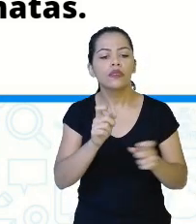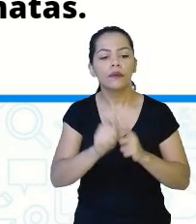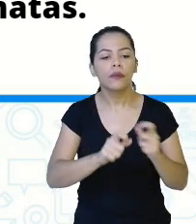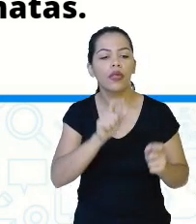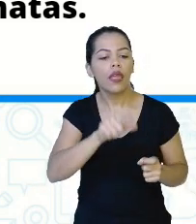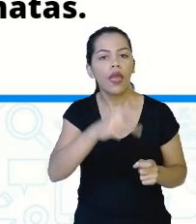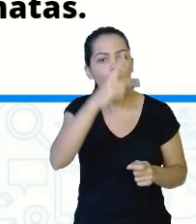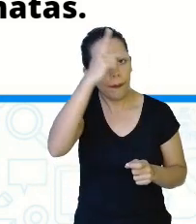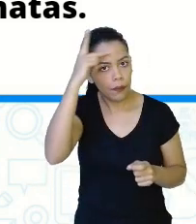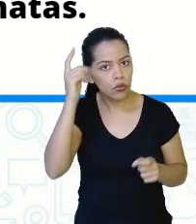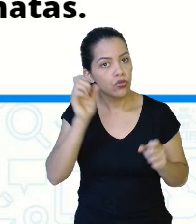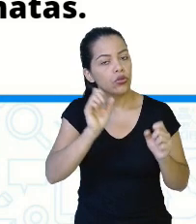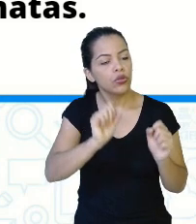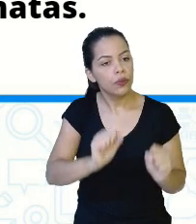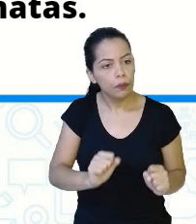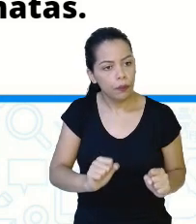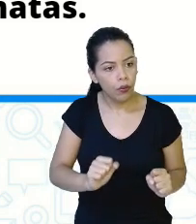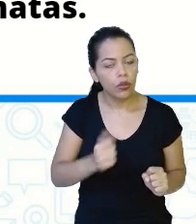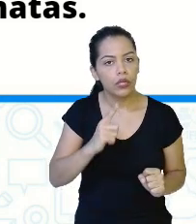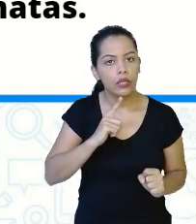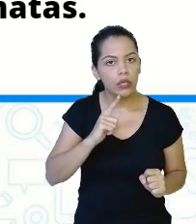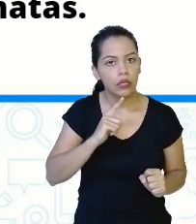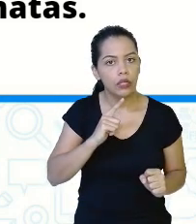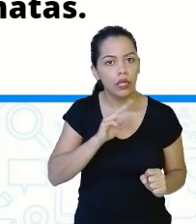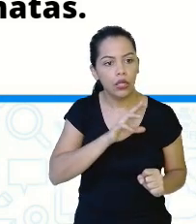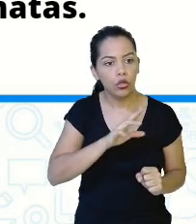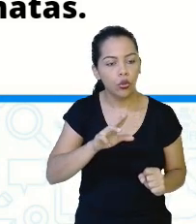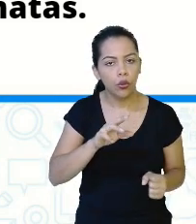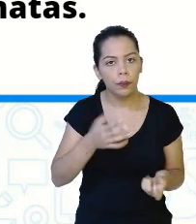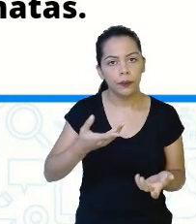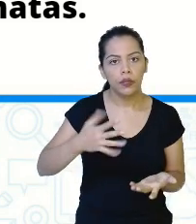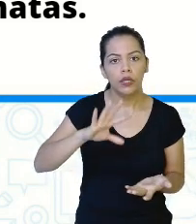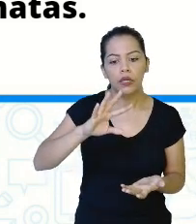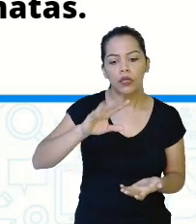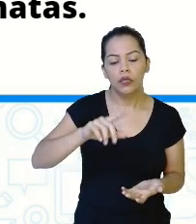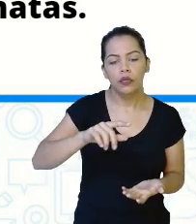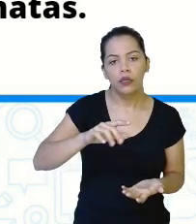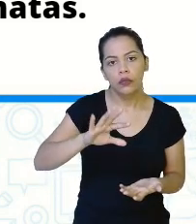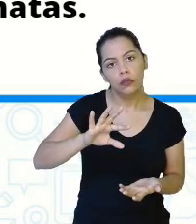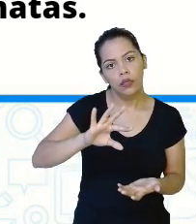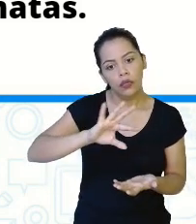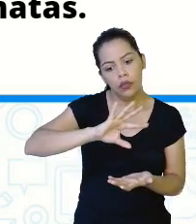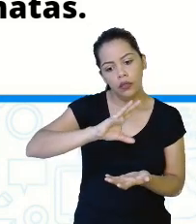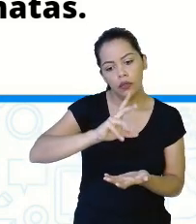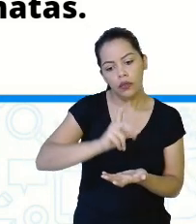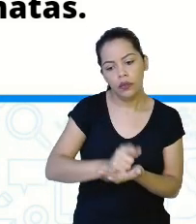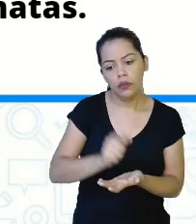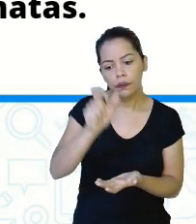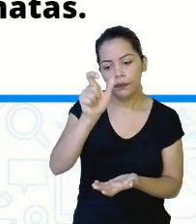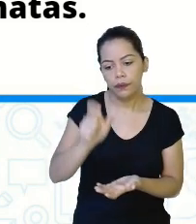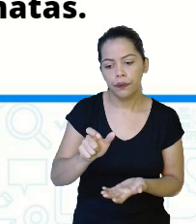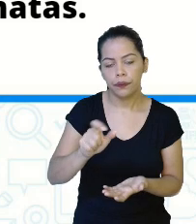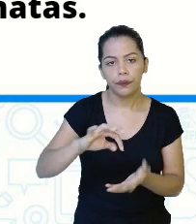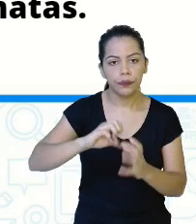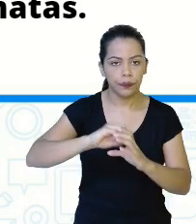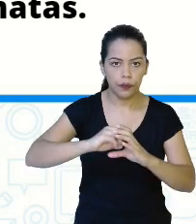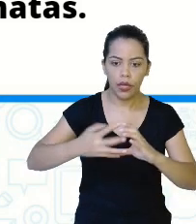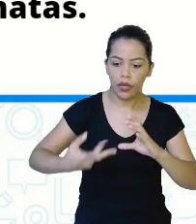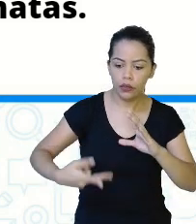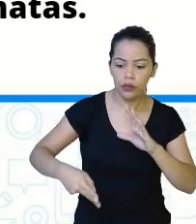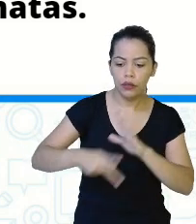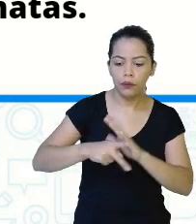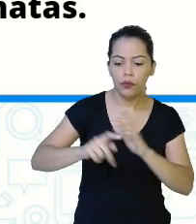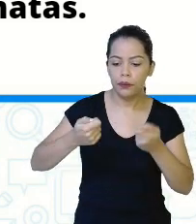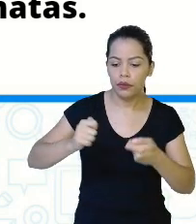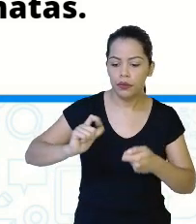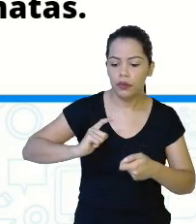é a pessoa que pode se denominar o quilombola? A característica principal é a ancestralidade africana.